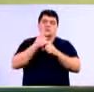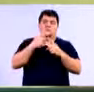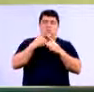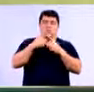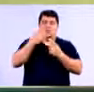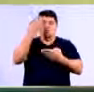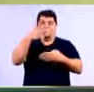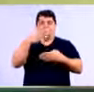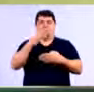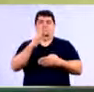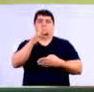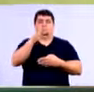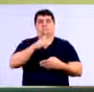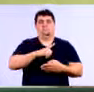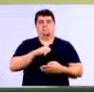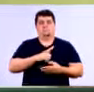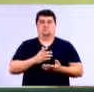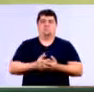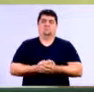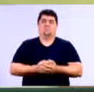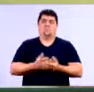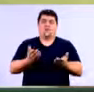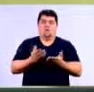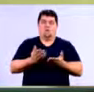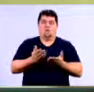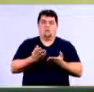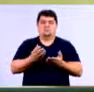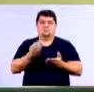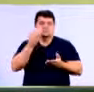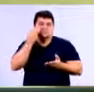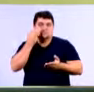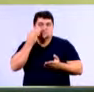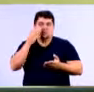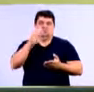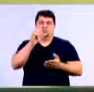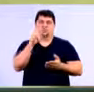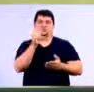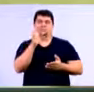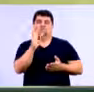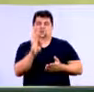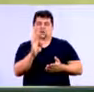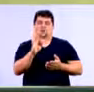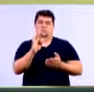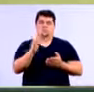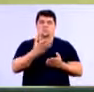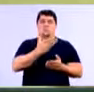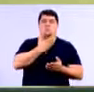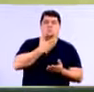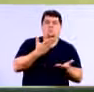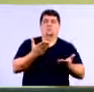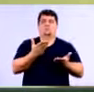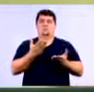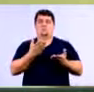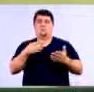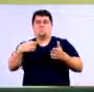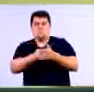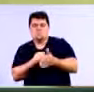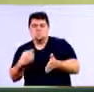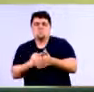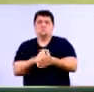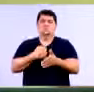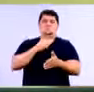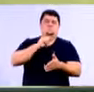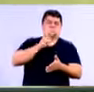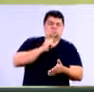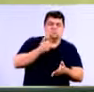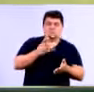que será logo em seguida. Estamos contando com a participação de vocês aqui no chat. Por favor, tragam as suas perguntas, tragam as suas dúvidas. Gostaríamos